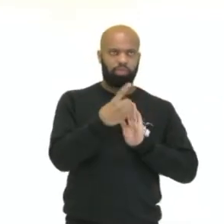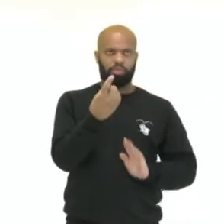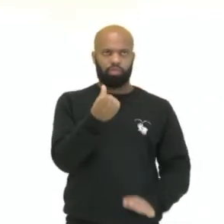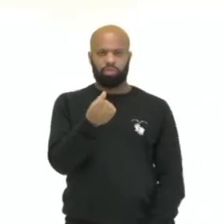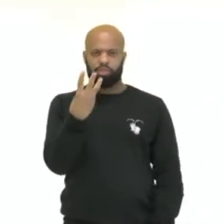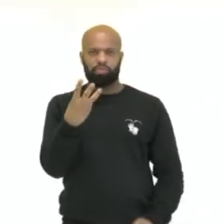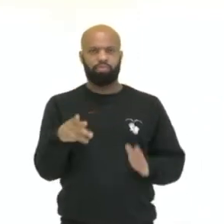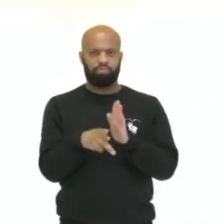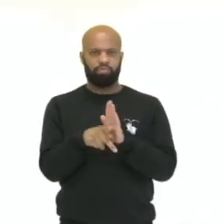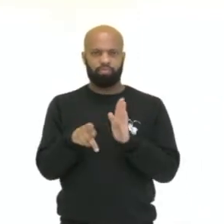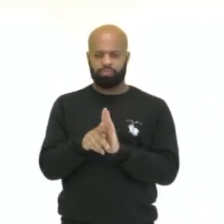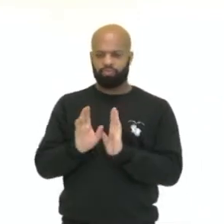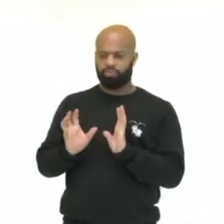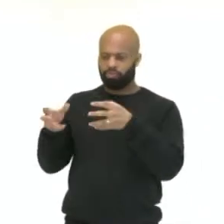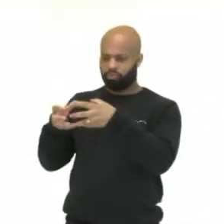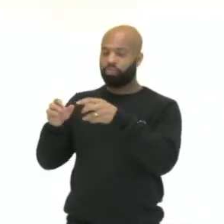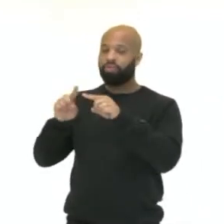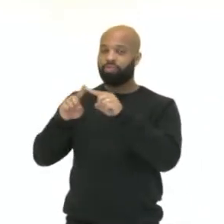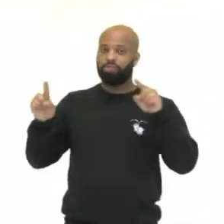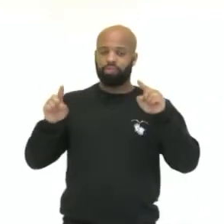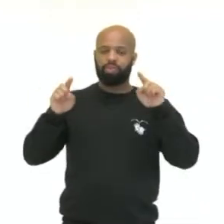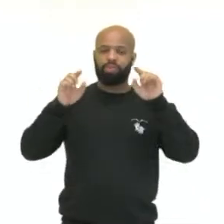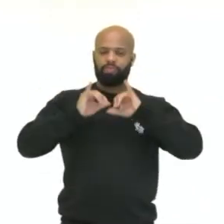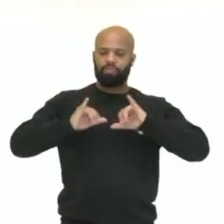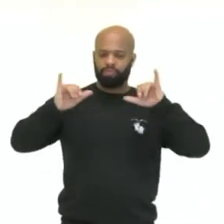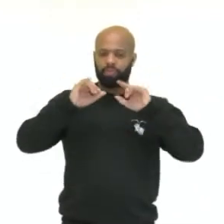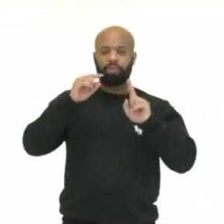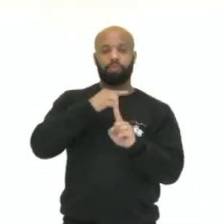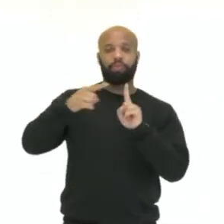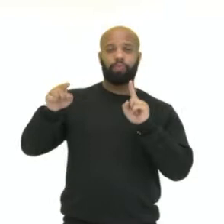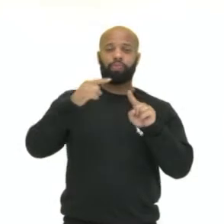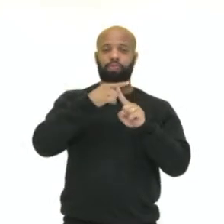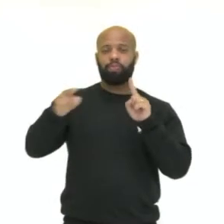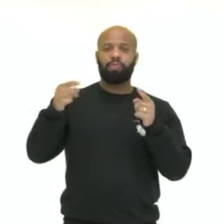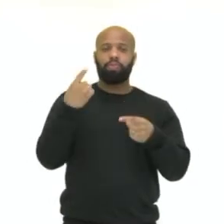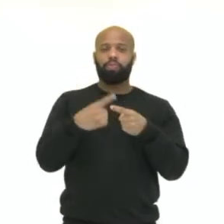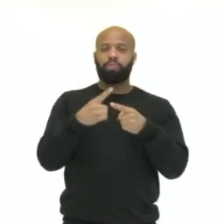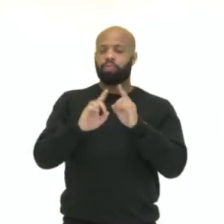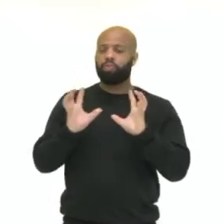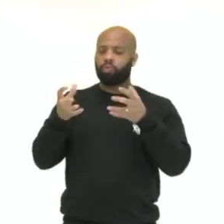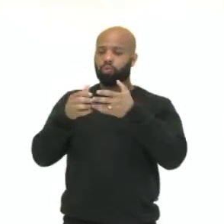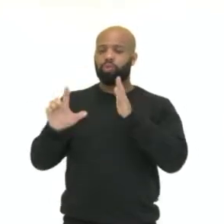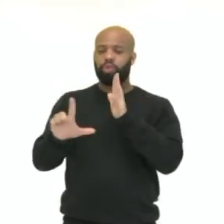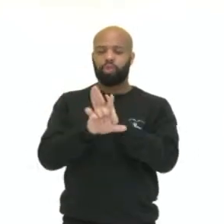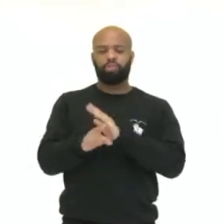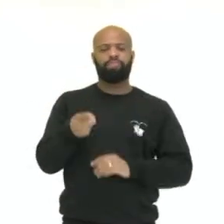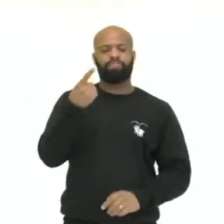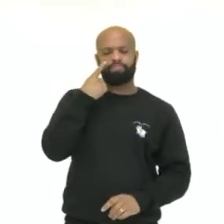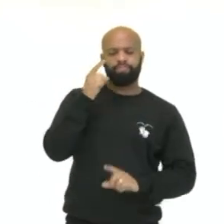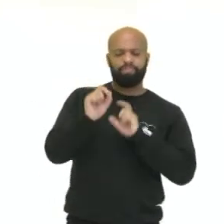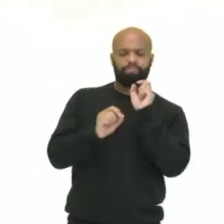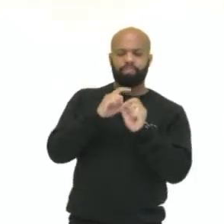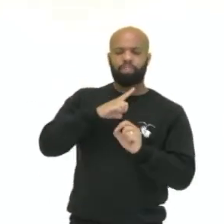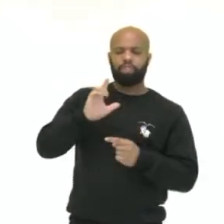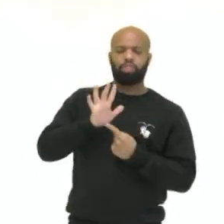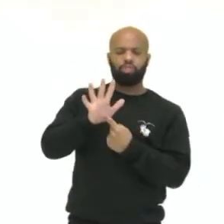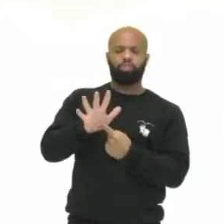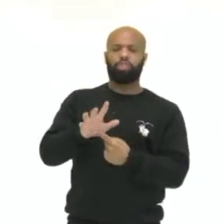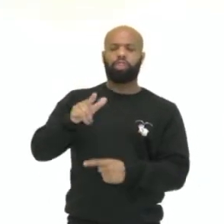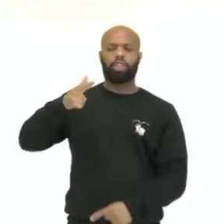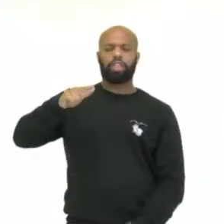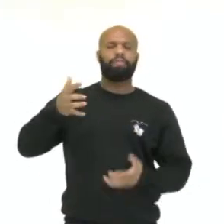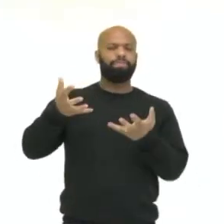a propaganda foi proibida, porque os organismos legais entenderam que apresentava conteúdo comercial